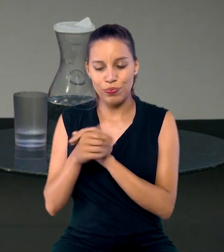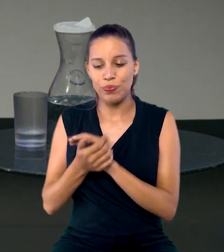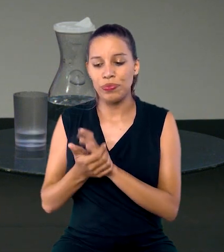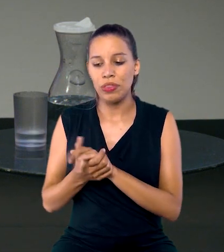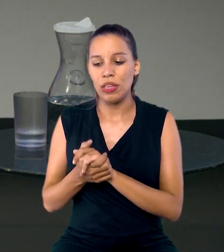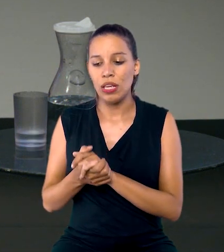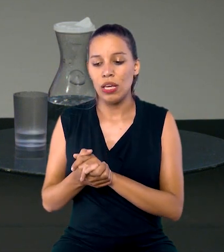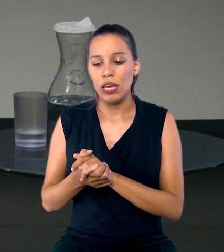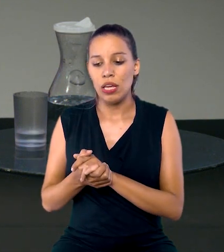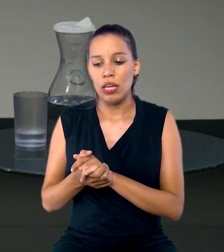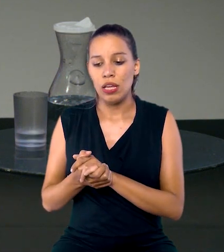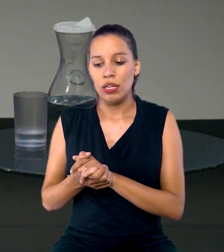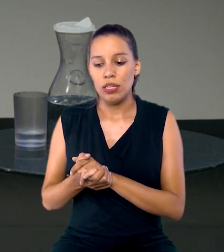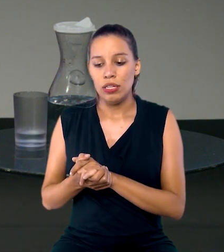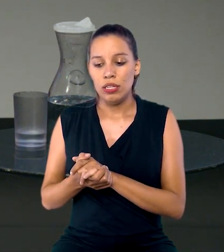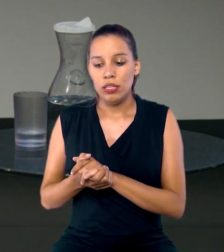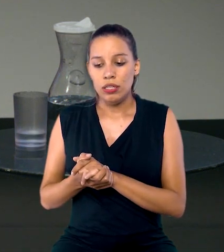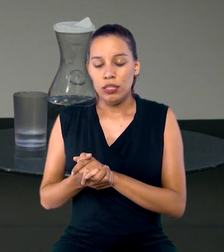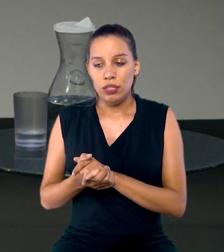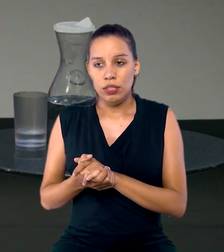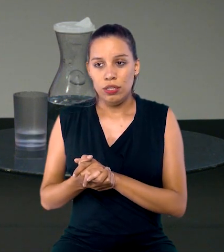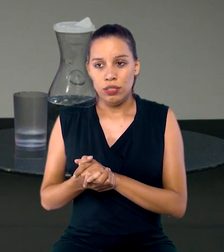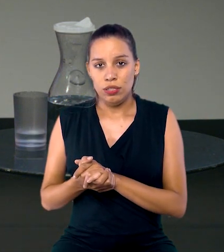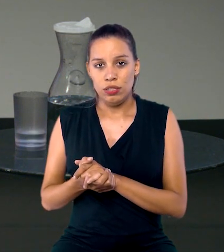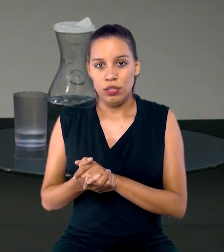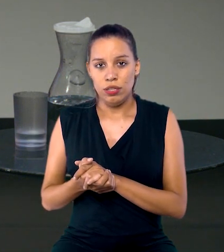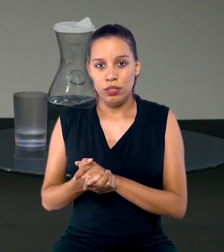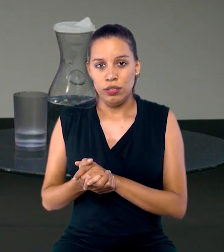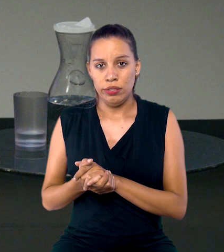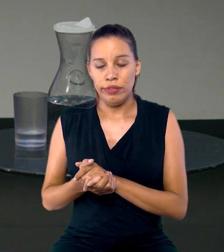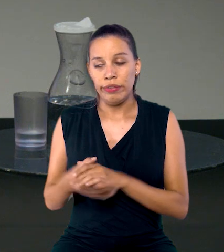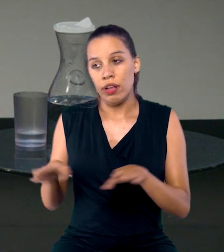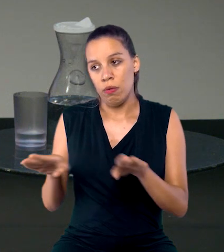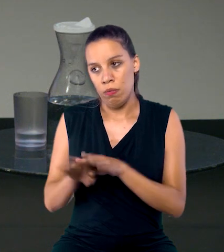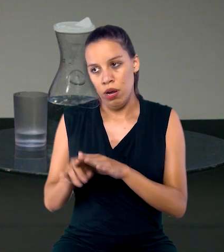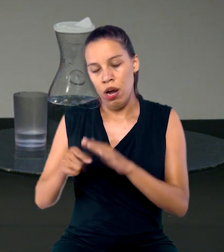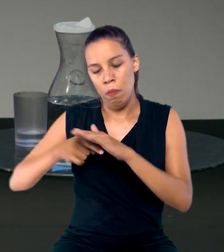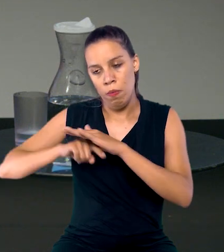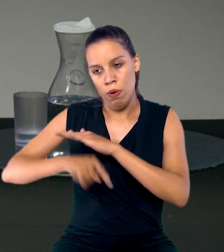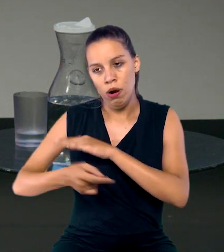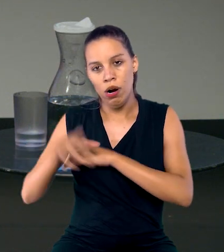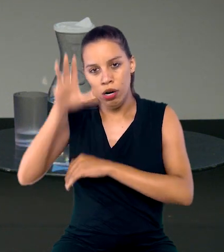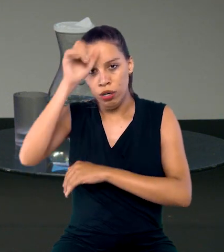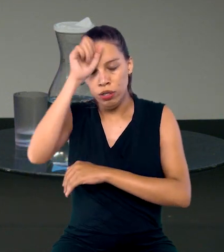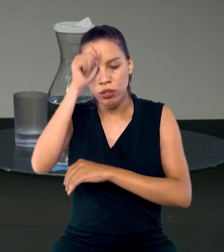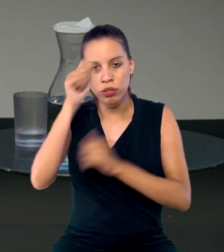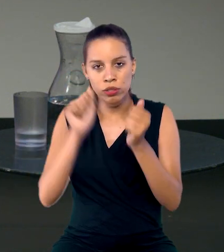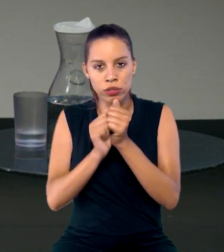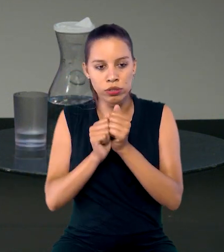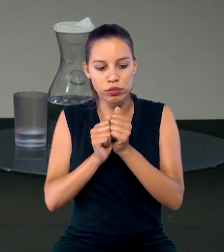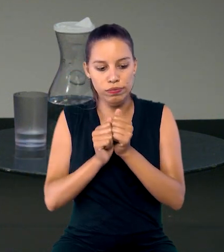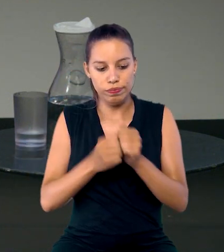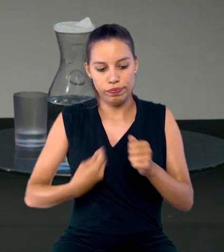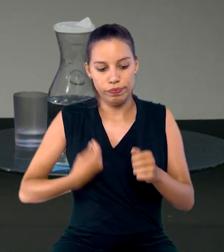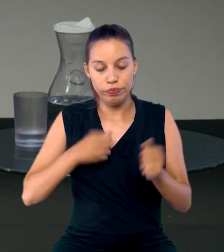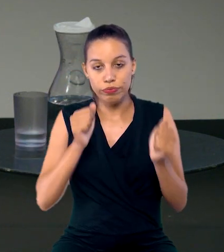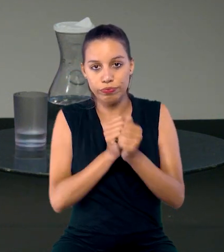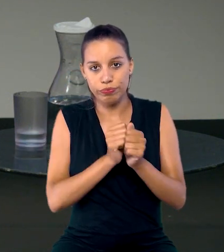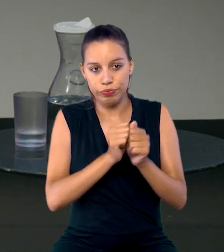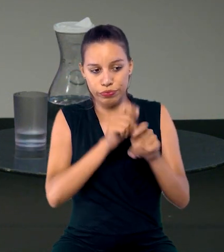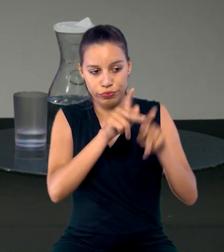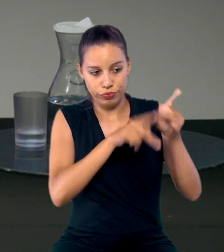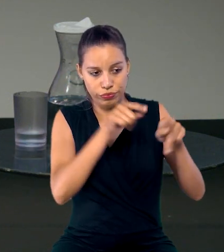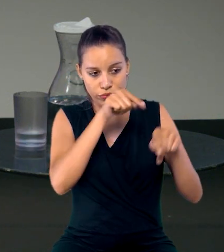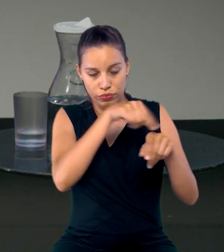também um profundo aprendizado, assim, viver na Amazônia com os povos da Amazônia,